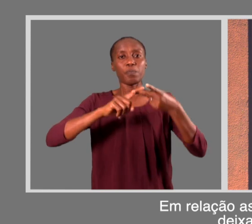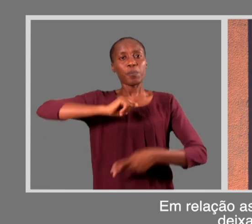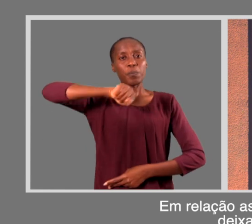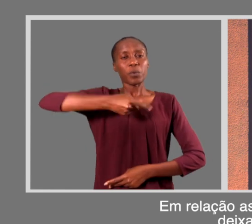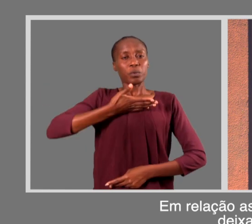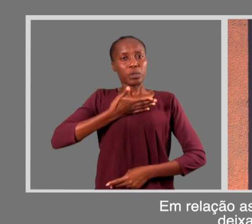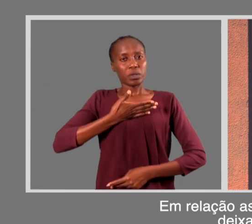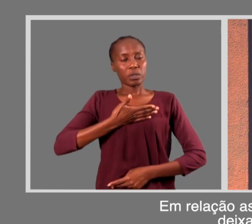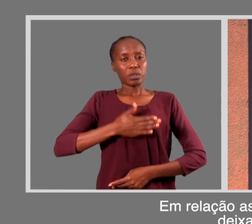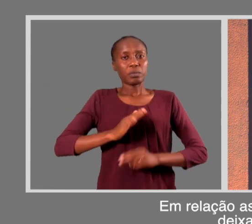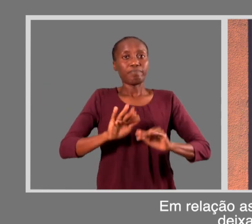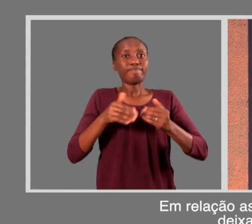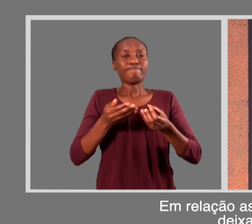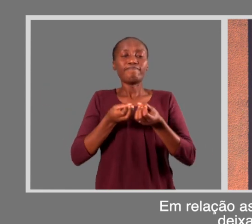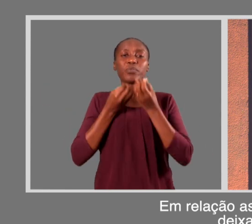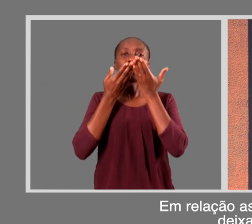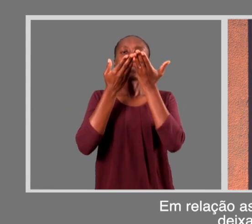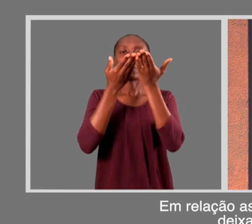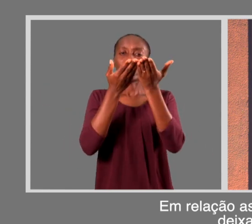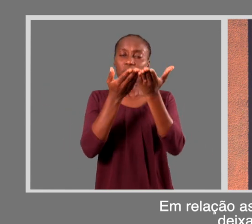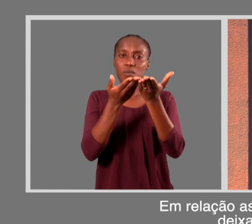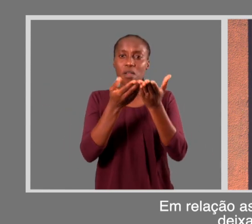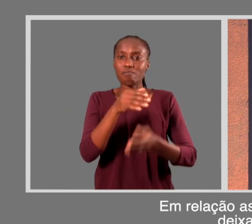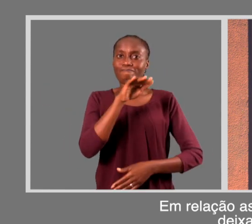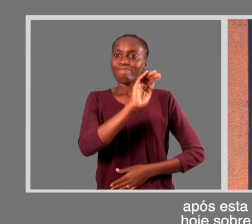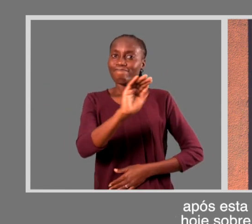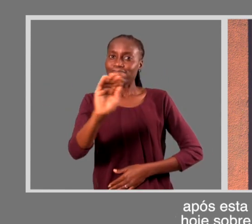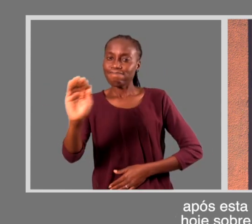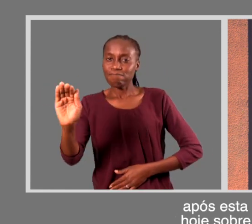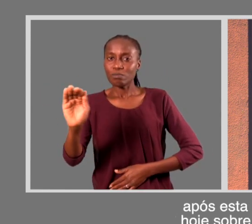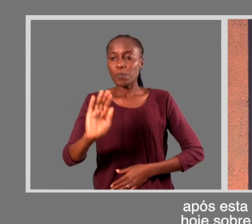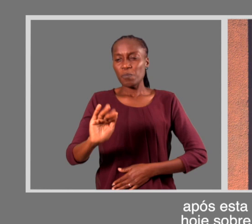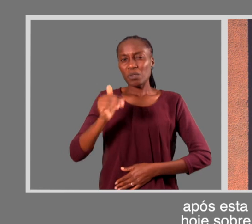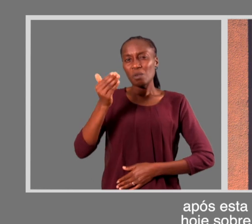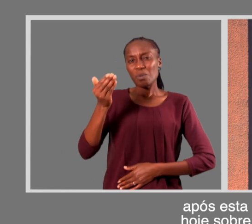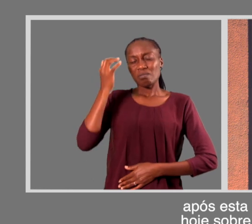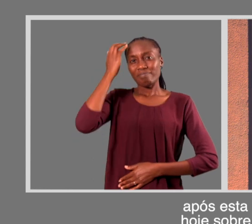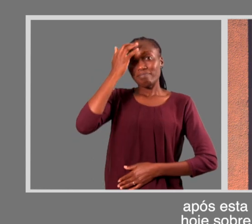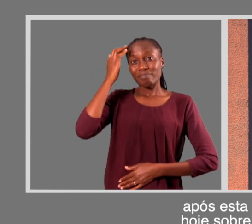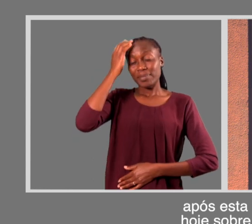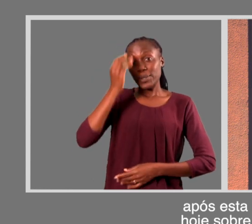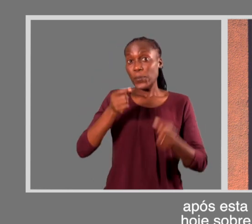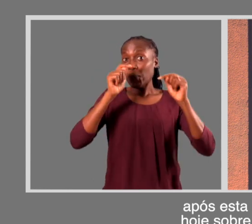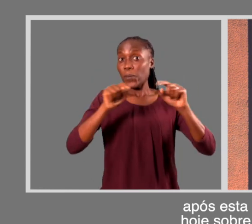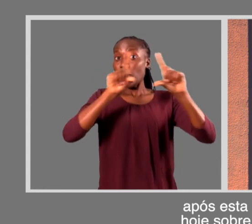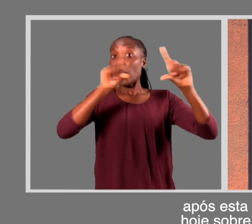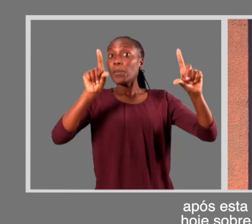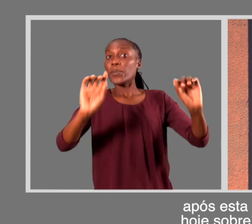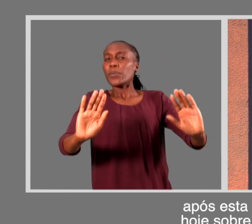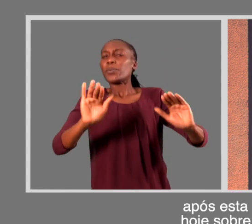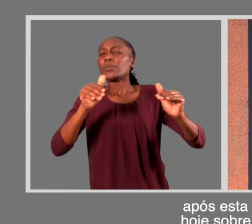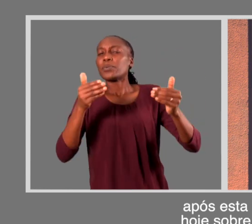nós queremos deixar o nosso apelo após esta reflexão que nós tivemos hoje